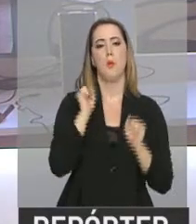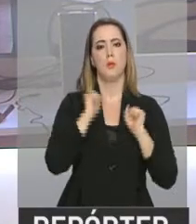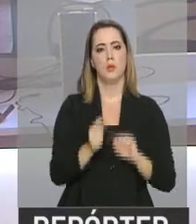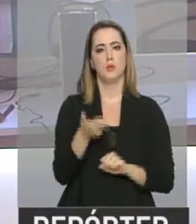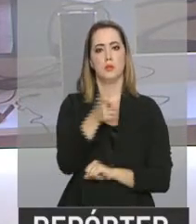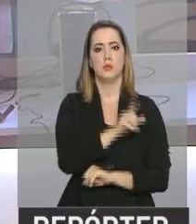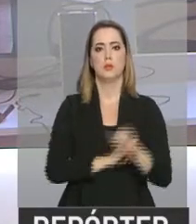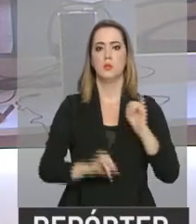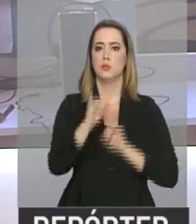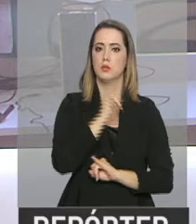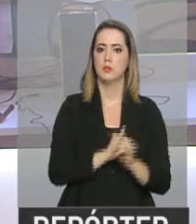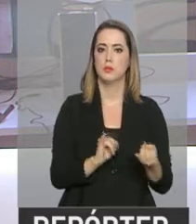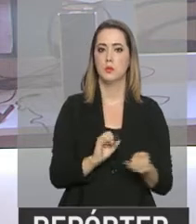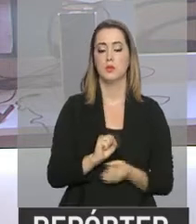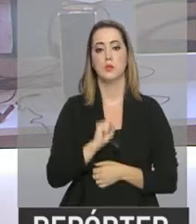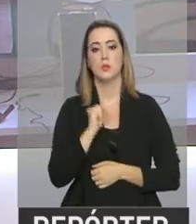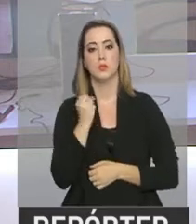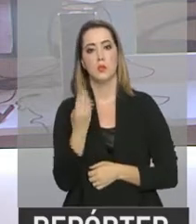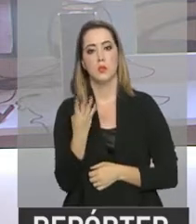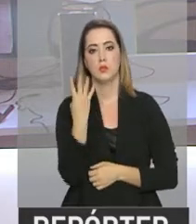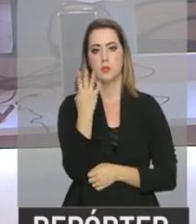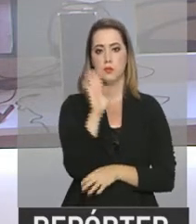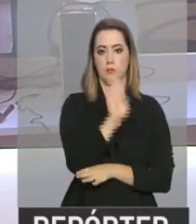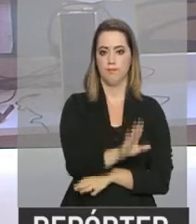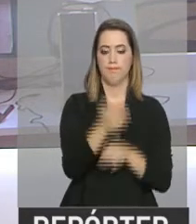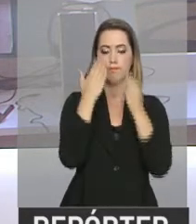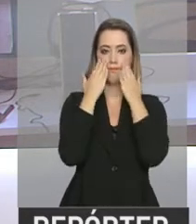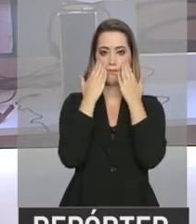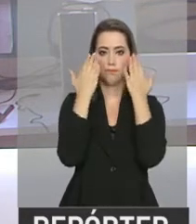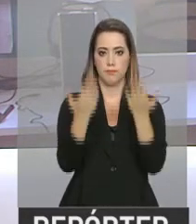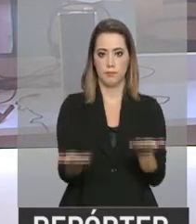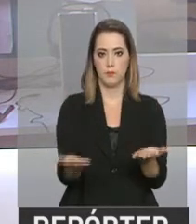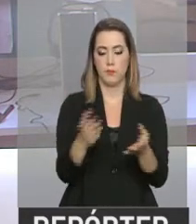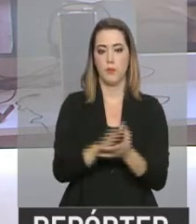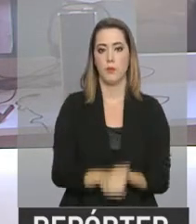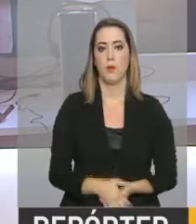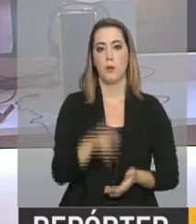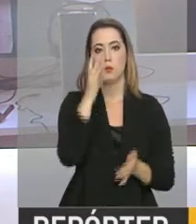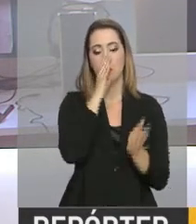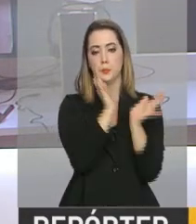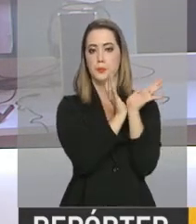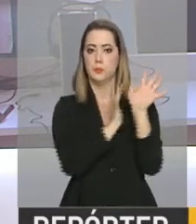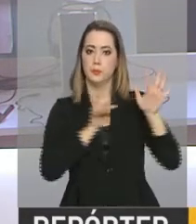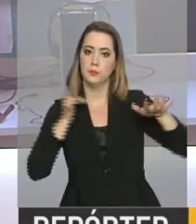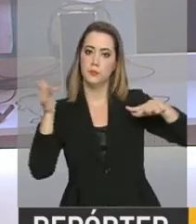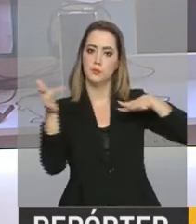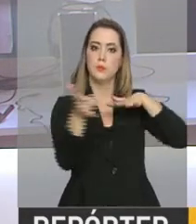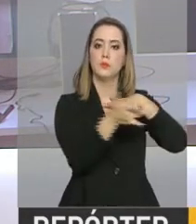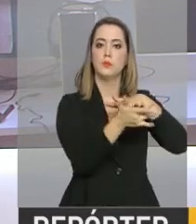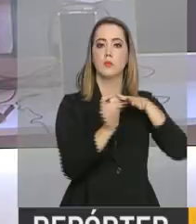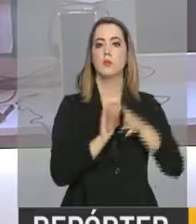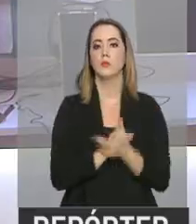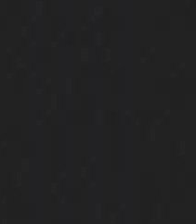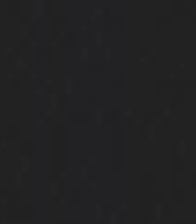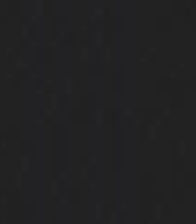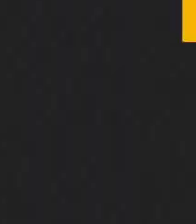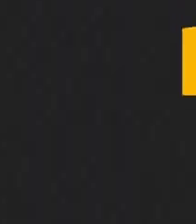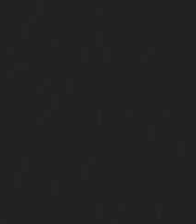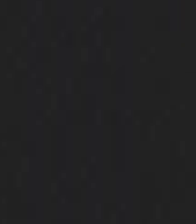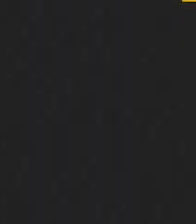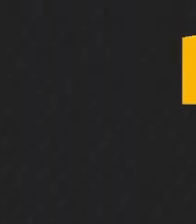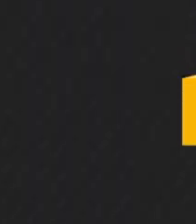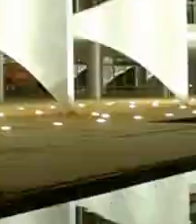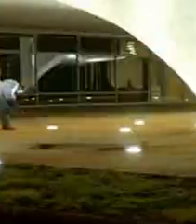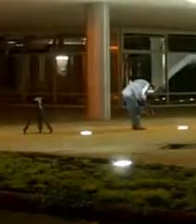podemos voltar a qualquer momento com outras informações ou às quatro da tarde na próxima edição acompanhe as novidades também pelas nossas redes sociais